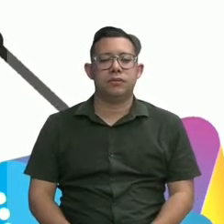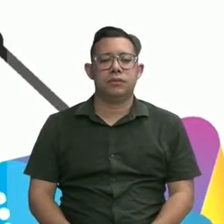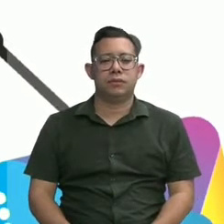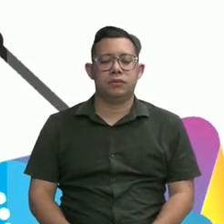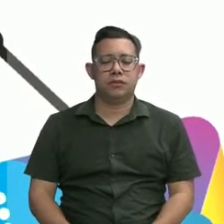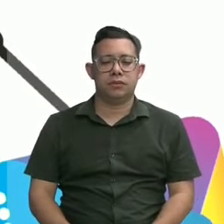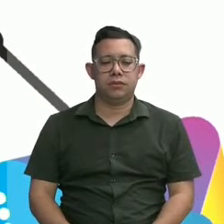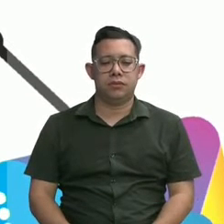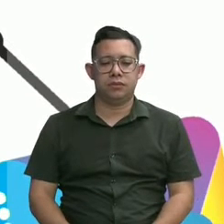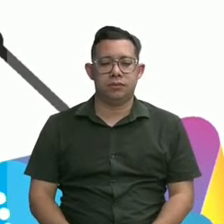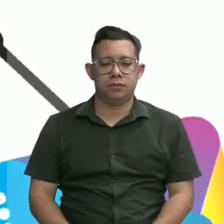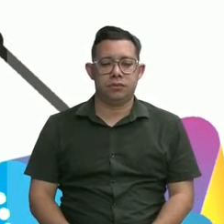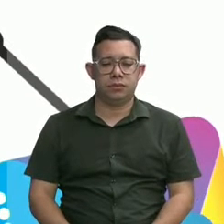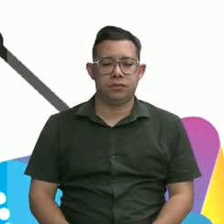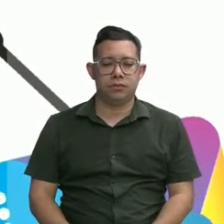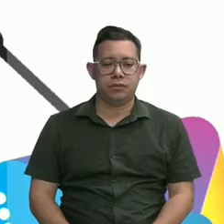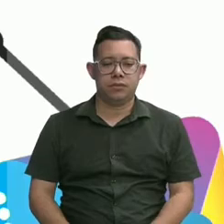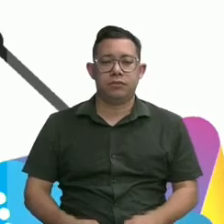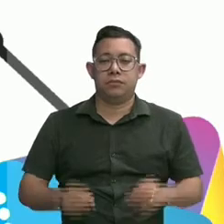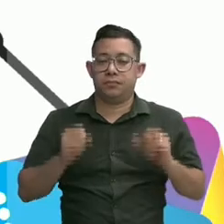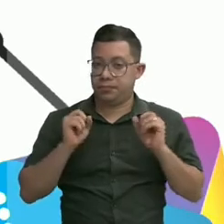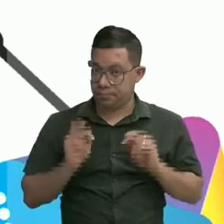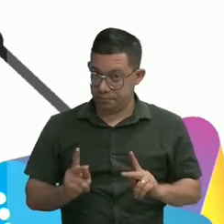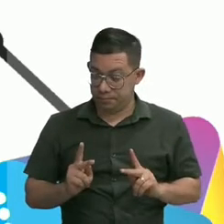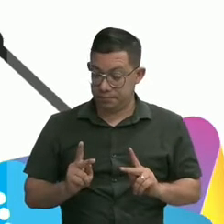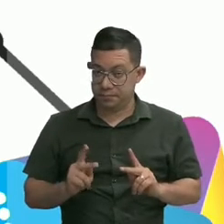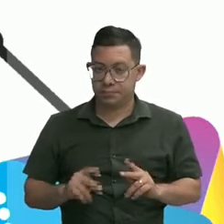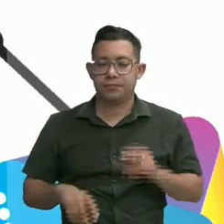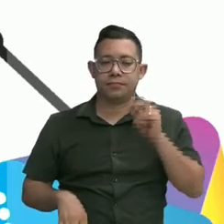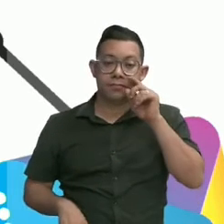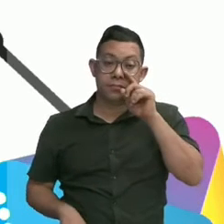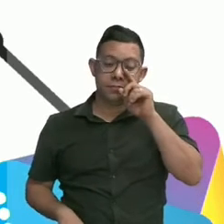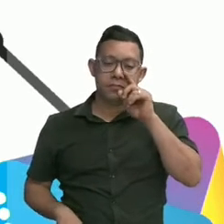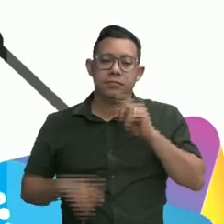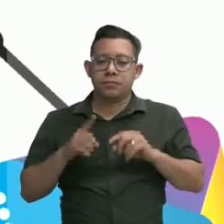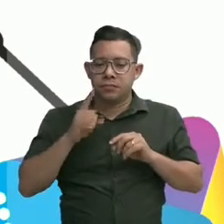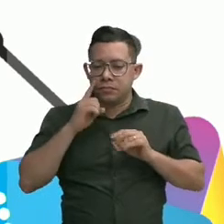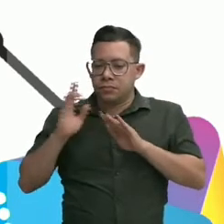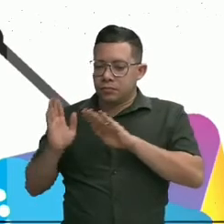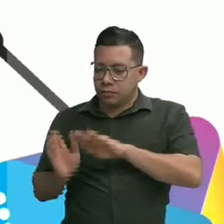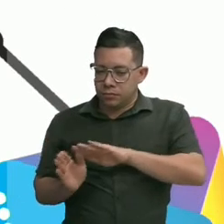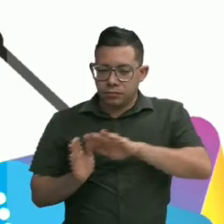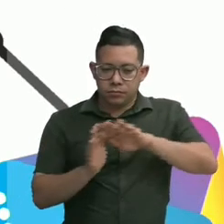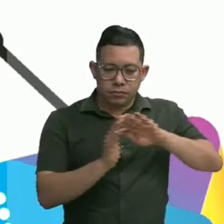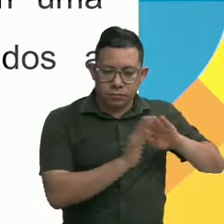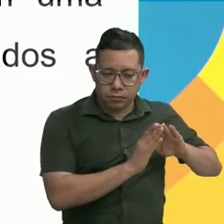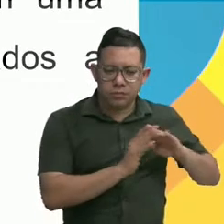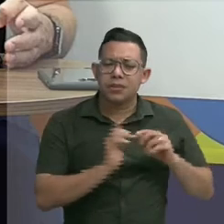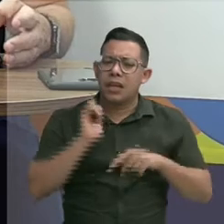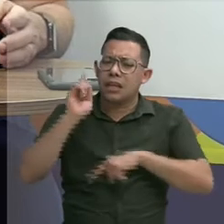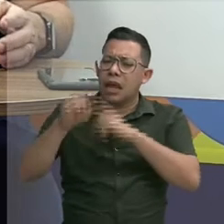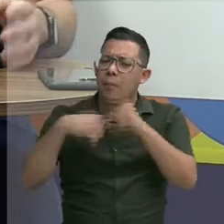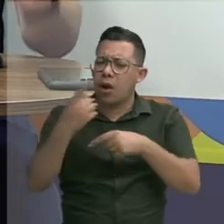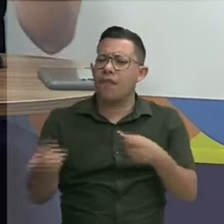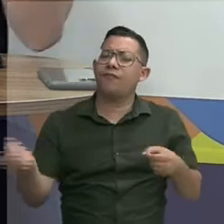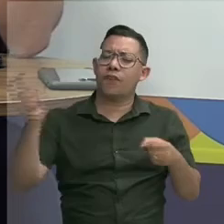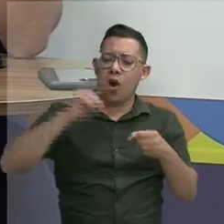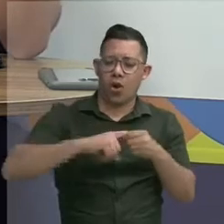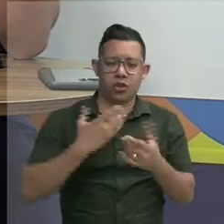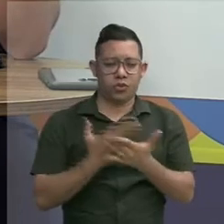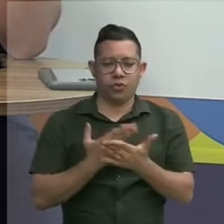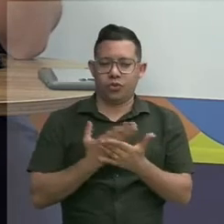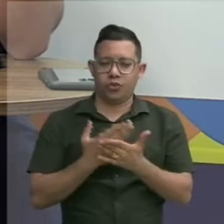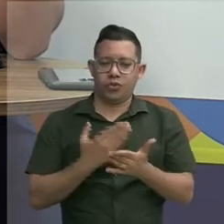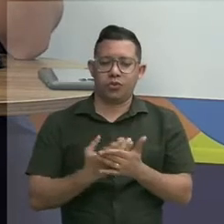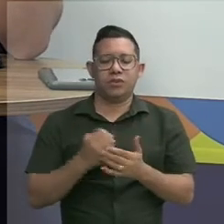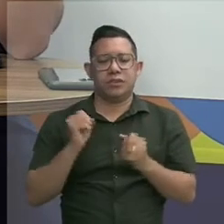igual a 207 Tá certo gente vamos deixar esse problema então lá para o final tá e